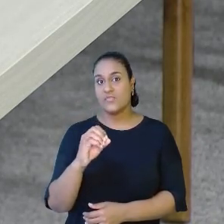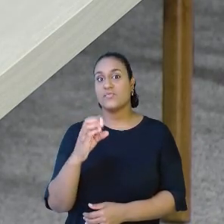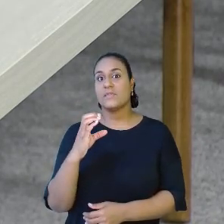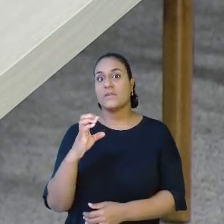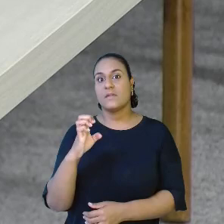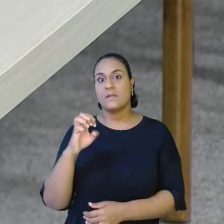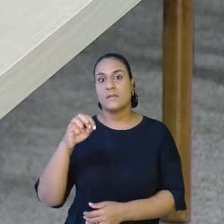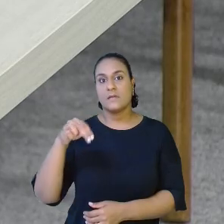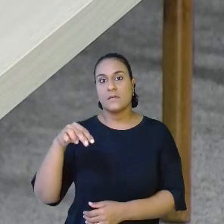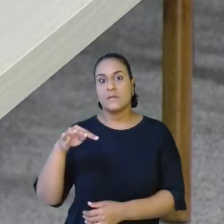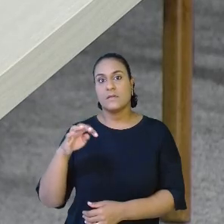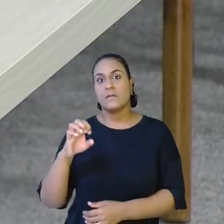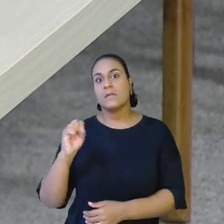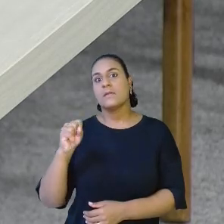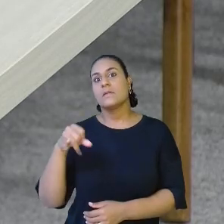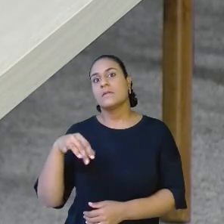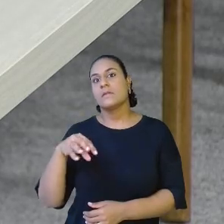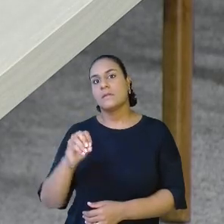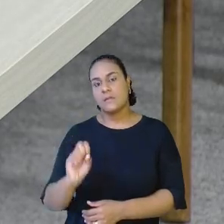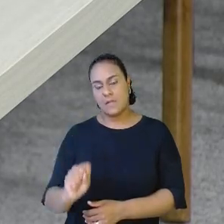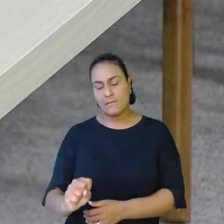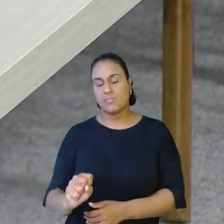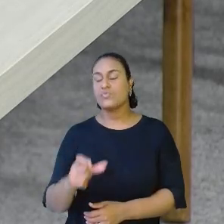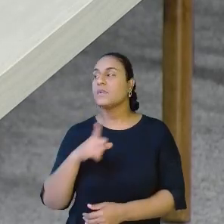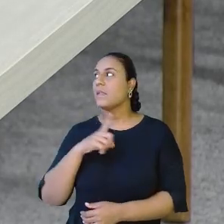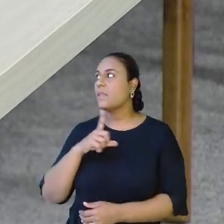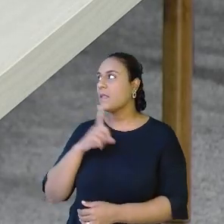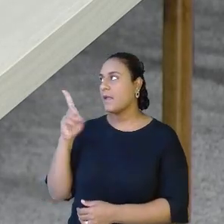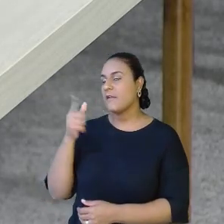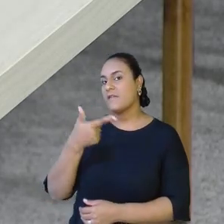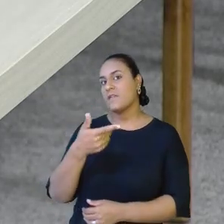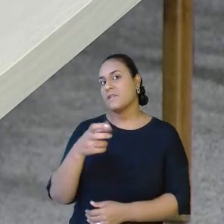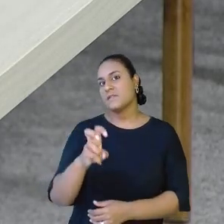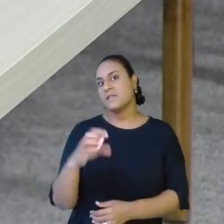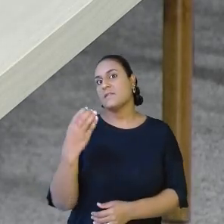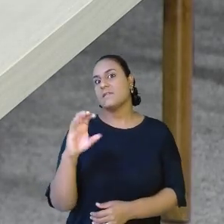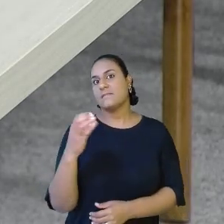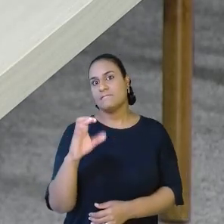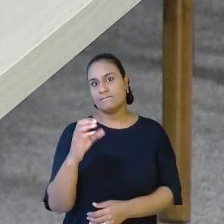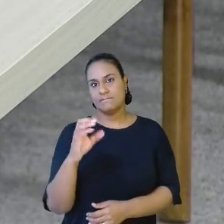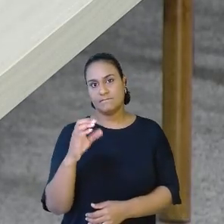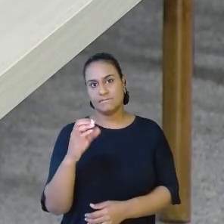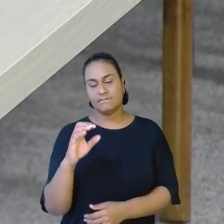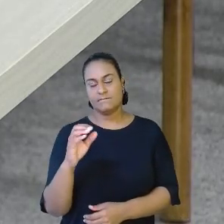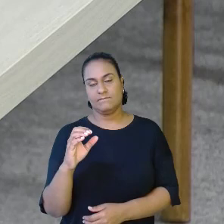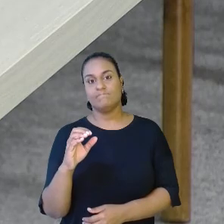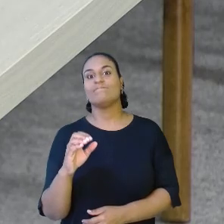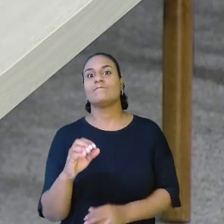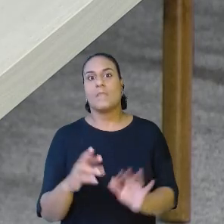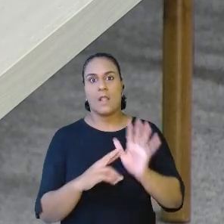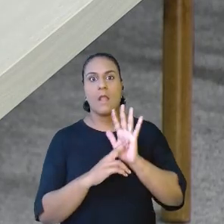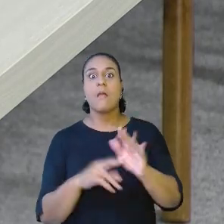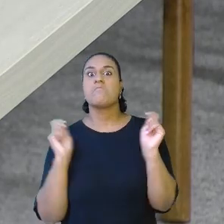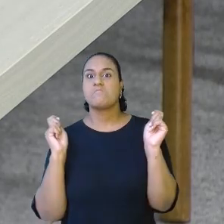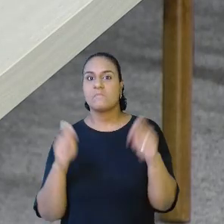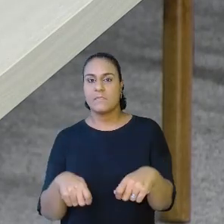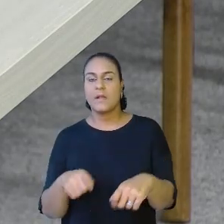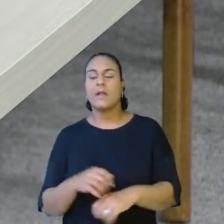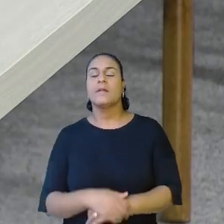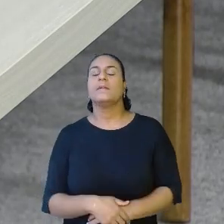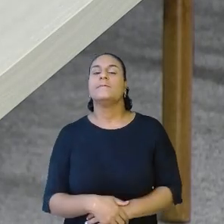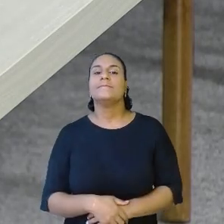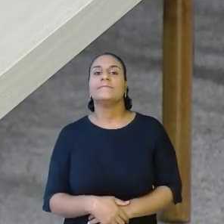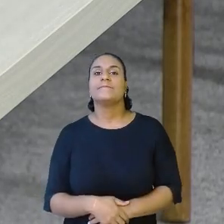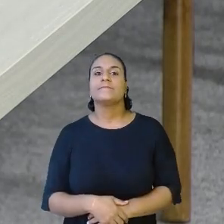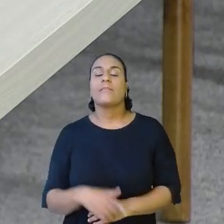centésimos. Aqui eu tenho 25 centavos, eu poderia representar aqui, 25 centavos,